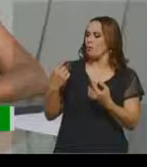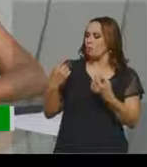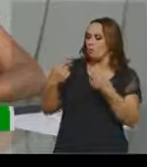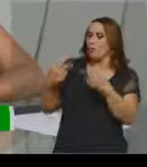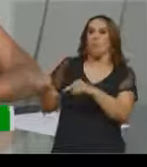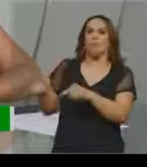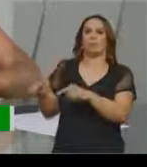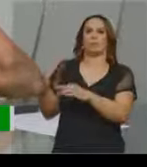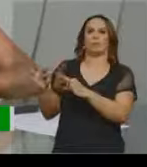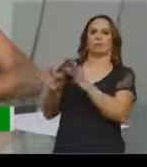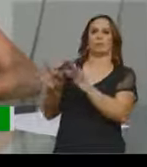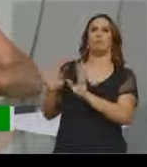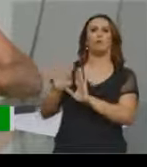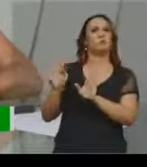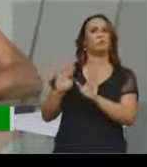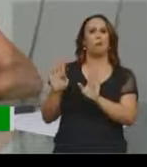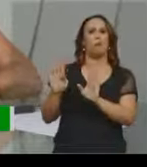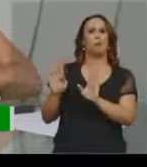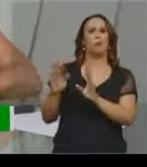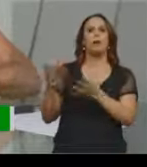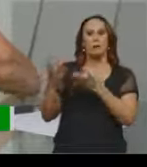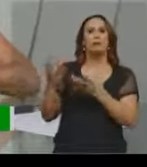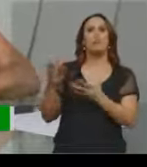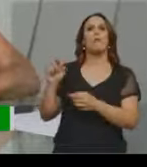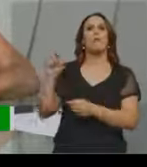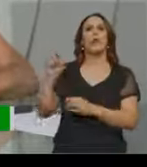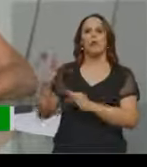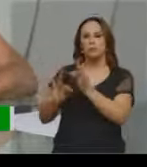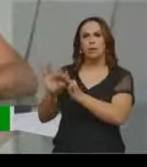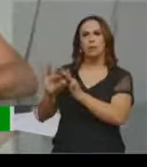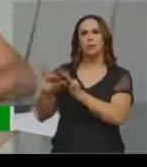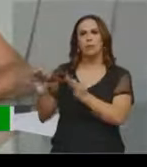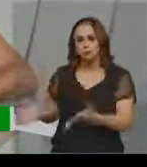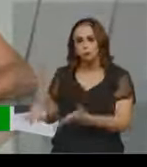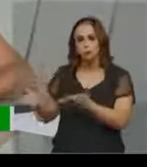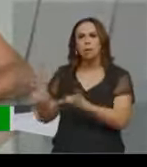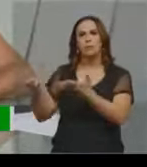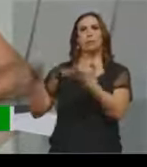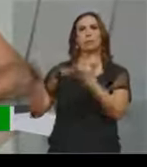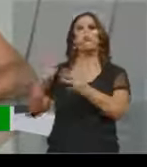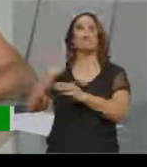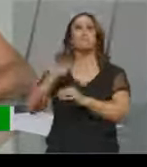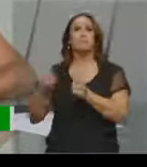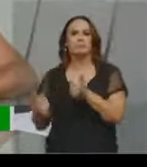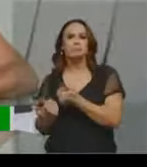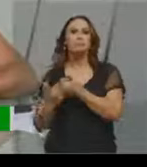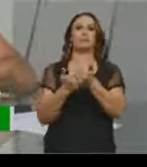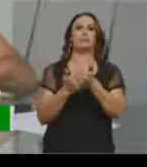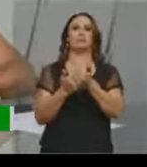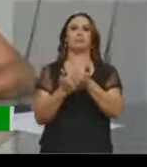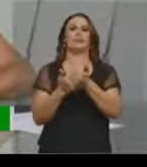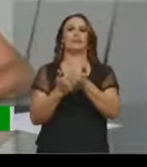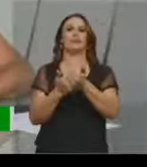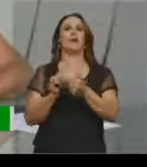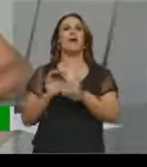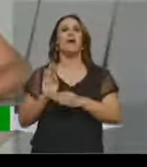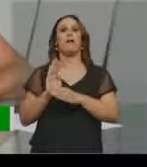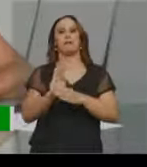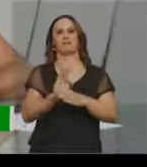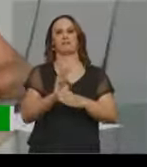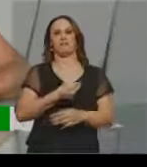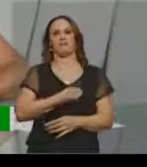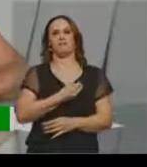dela, de forma que favoreça a nossa vida de uma forma mais sustentável. Mas toda a condição de vida